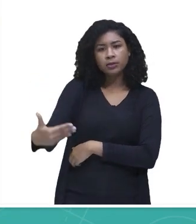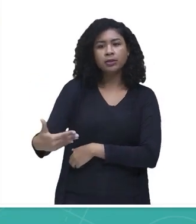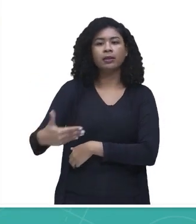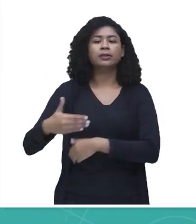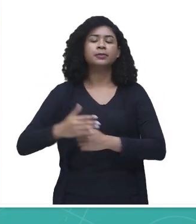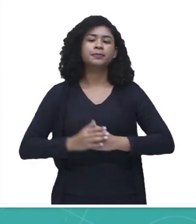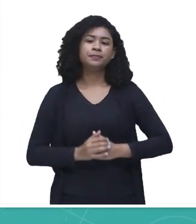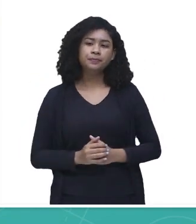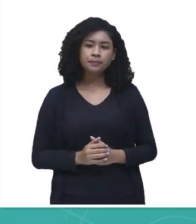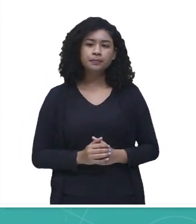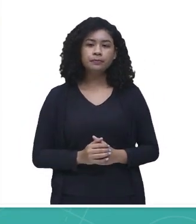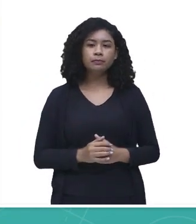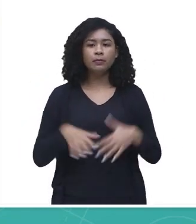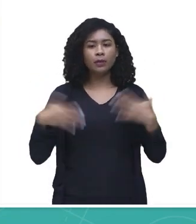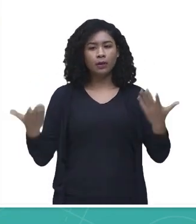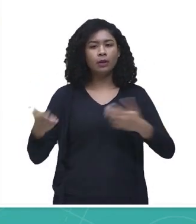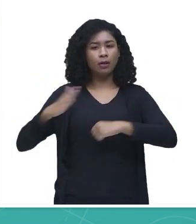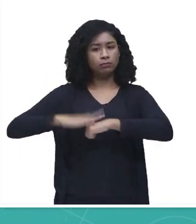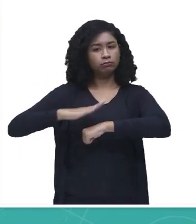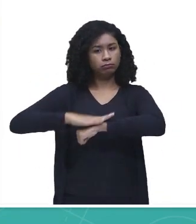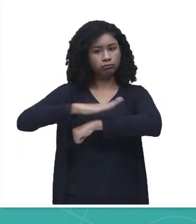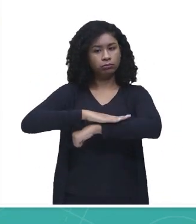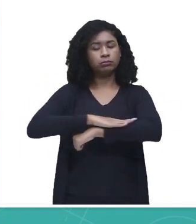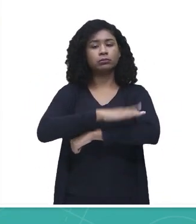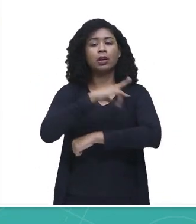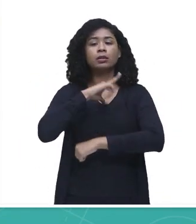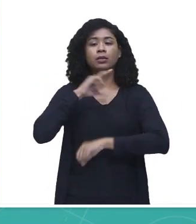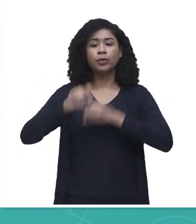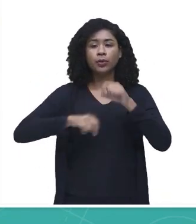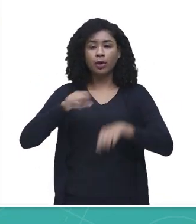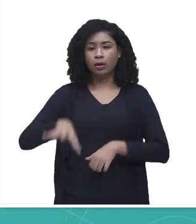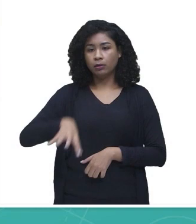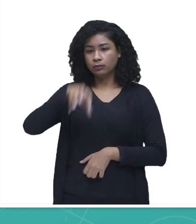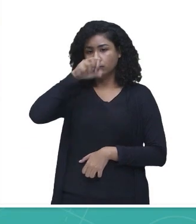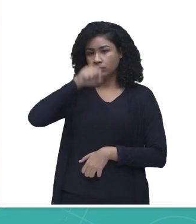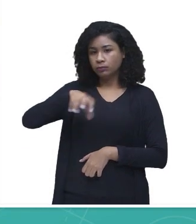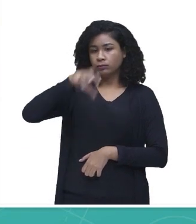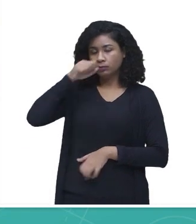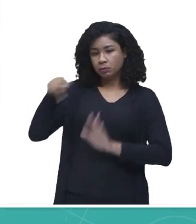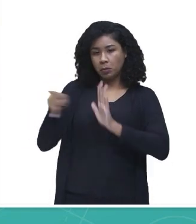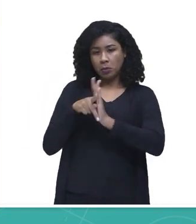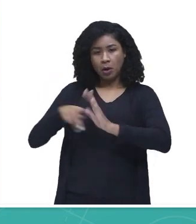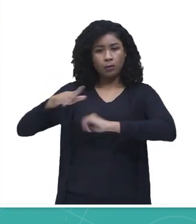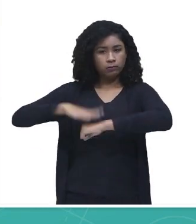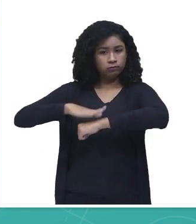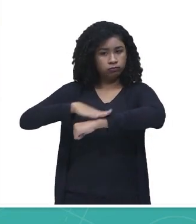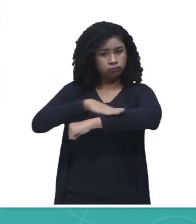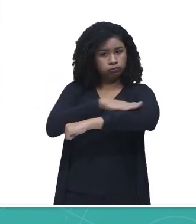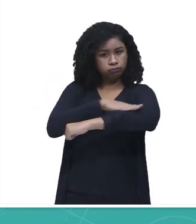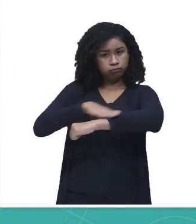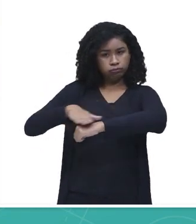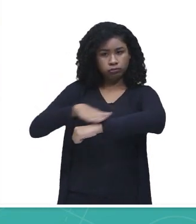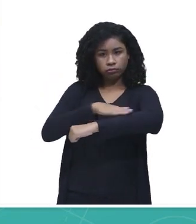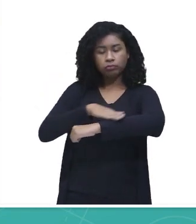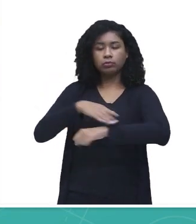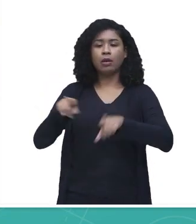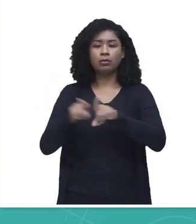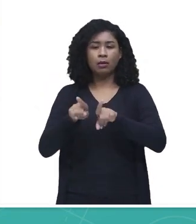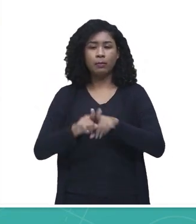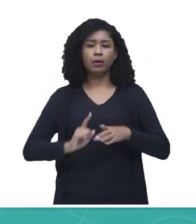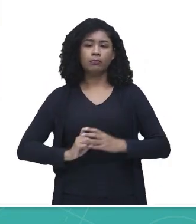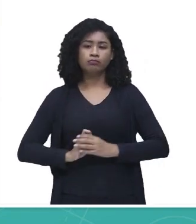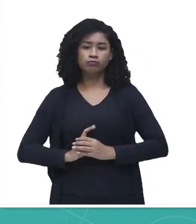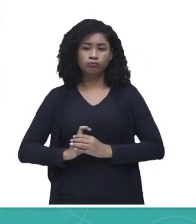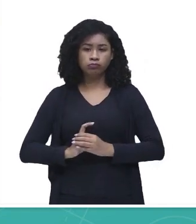tá? Então os sapos realizam ali a sua respiração pela pele, assim como as minhocas, tá?